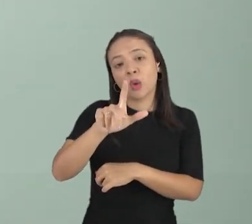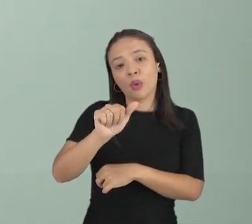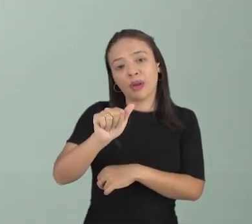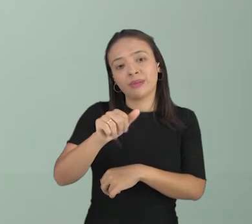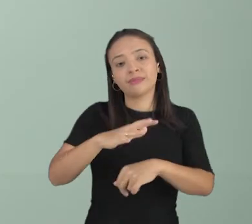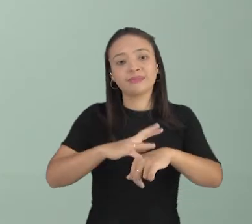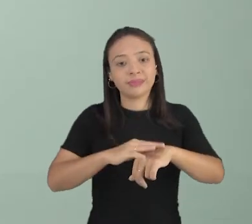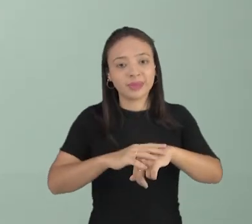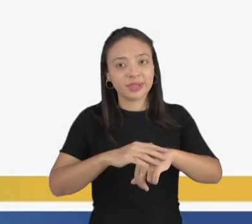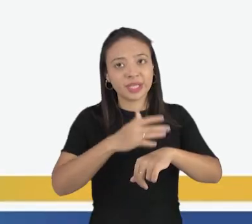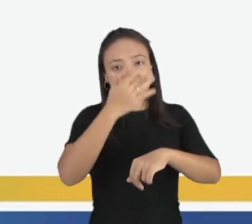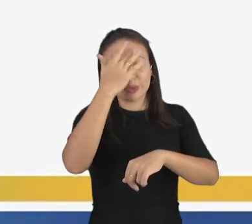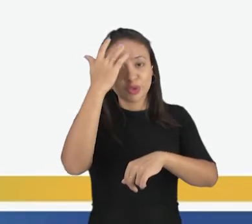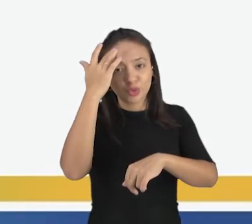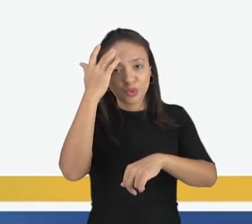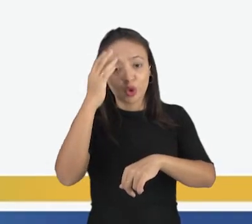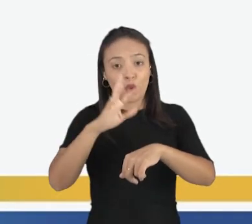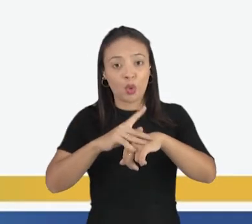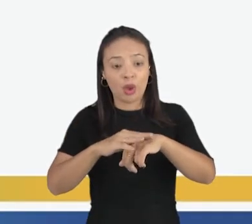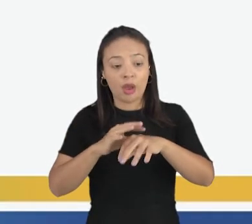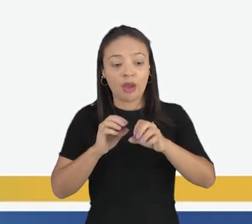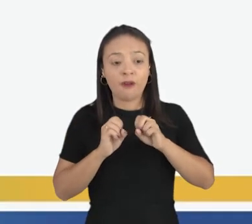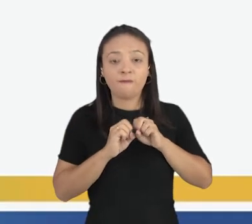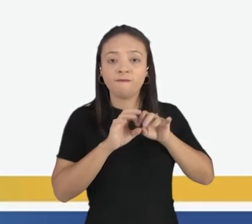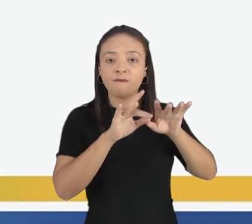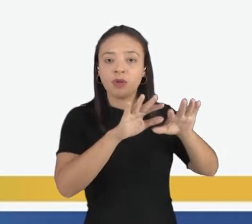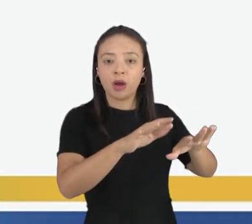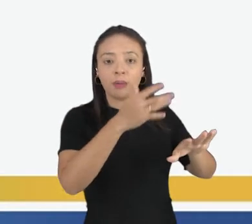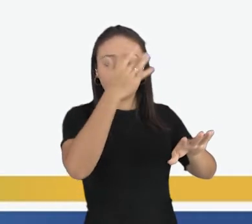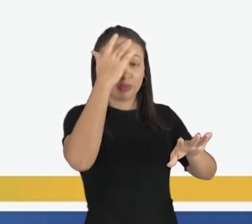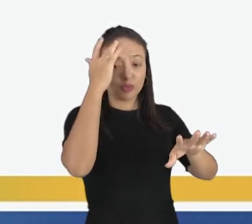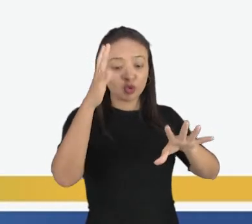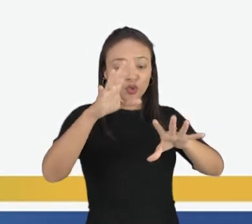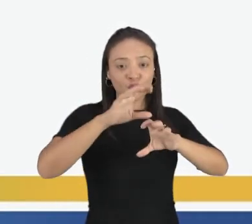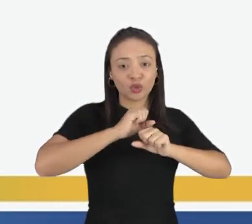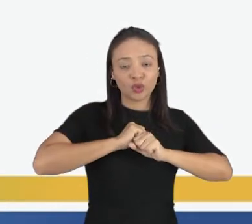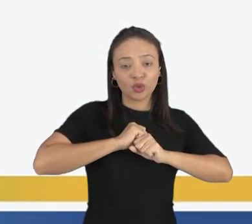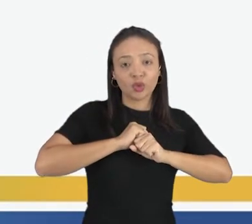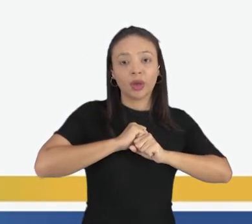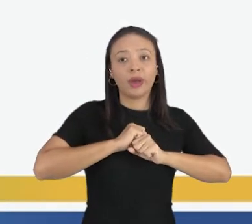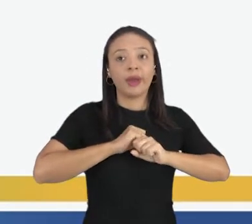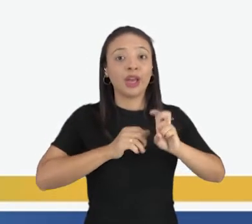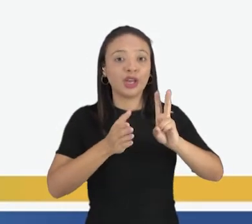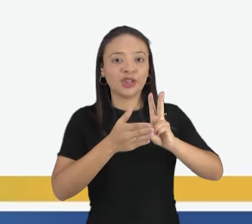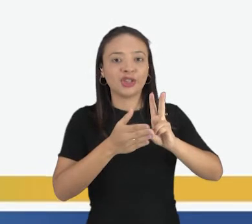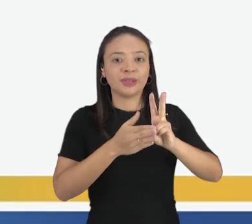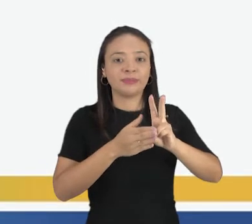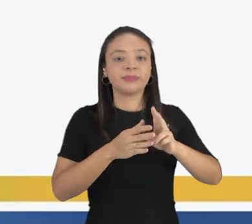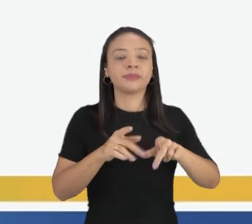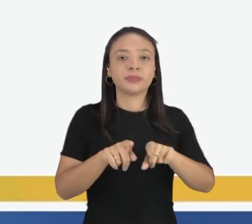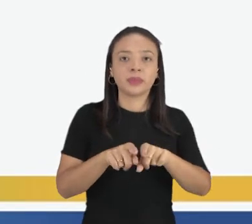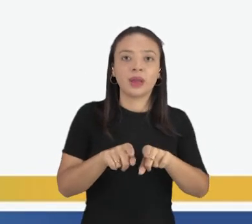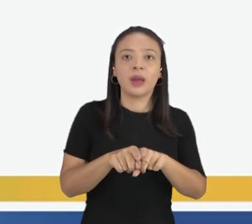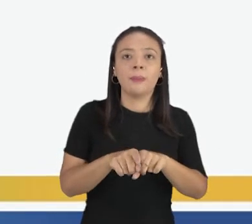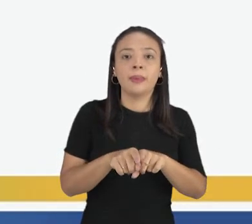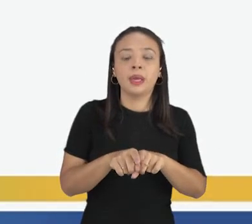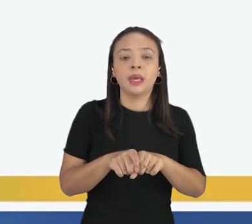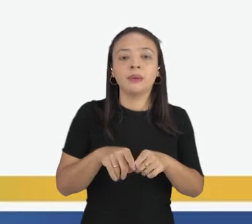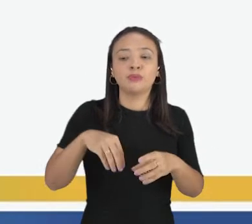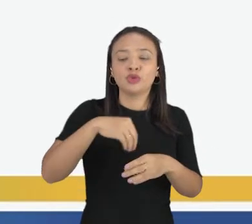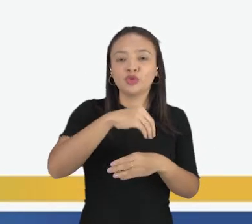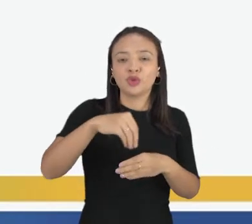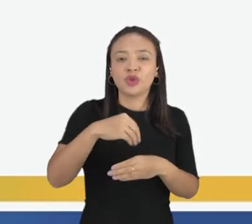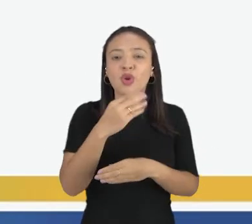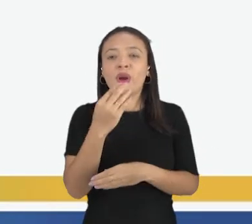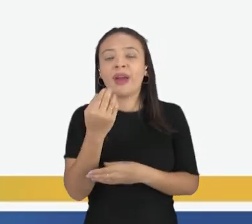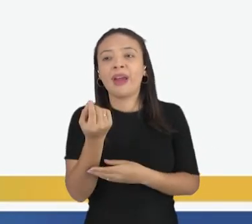propositalmente essas pessoas passavam, e a gente tem também casos, né, de doação de açúcar misturado, né, a venenos para